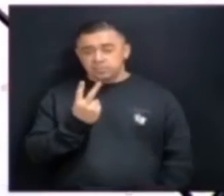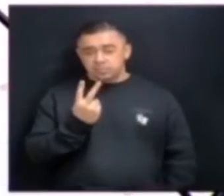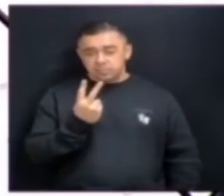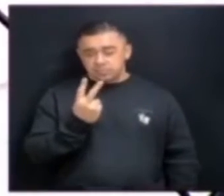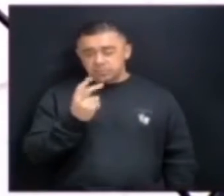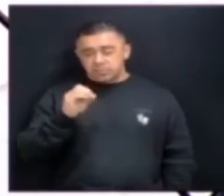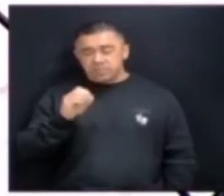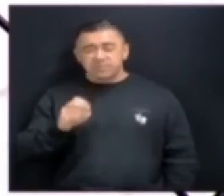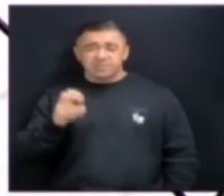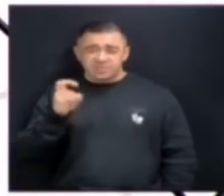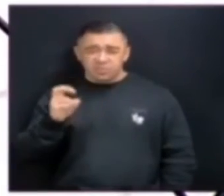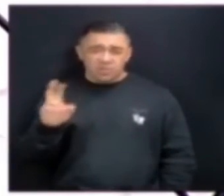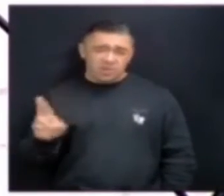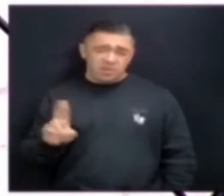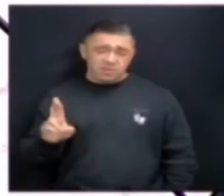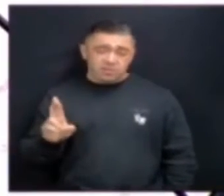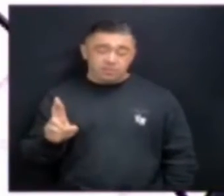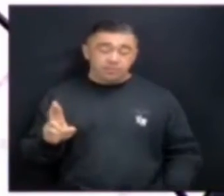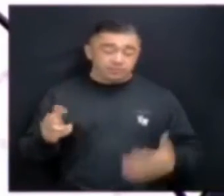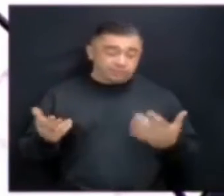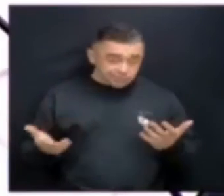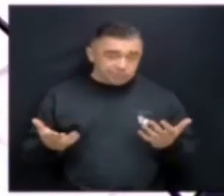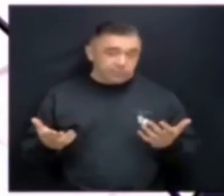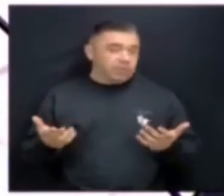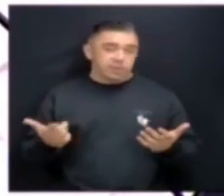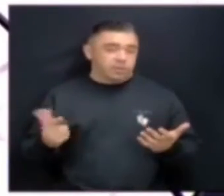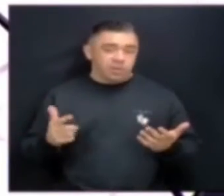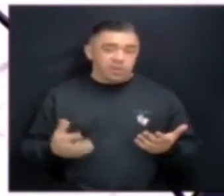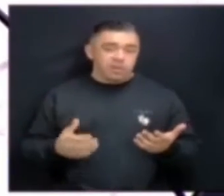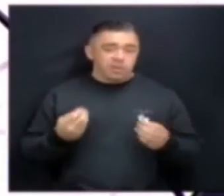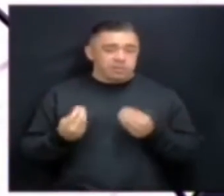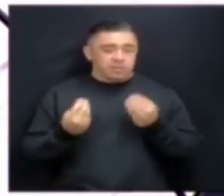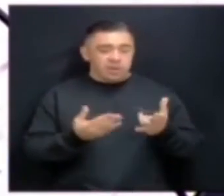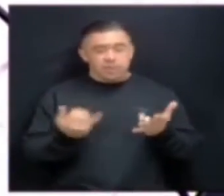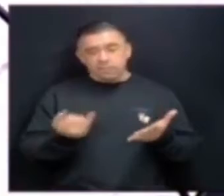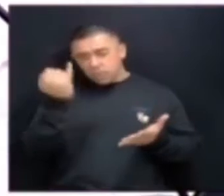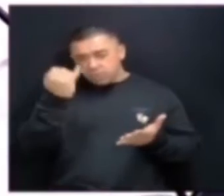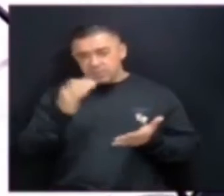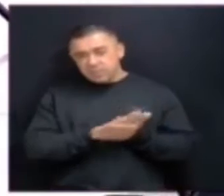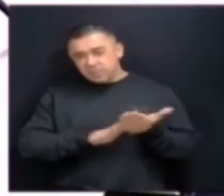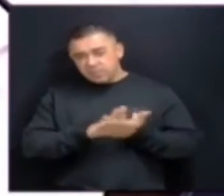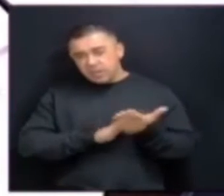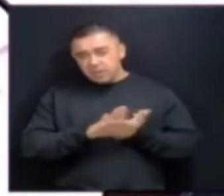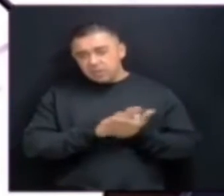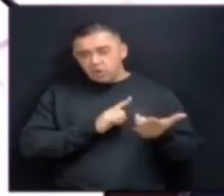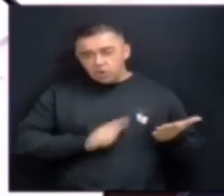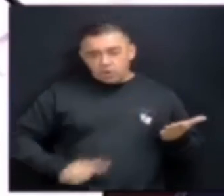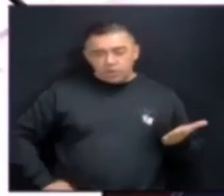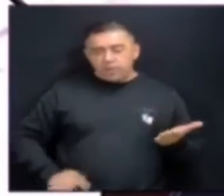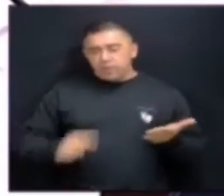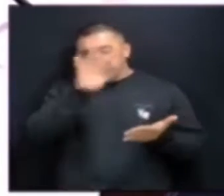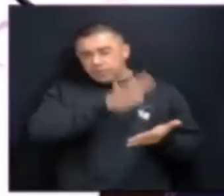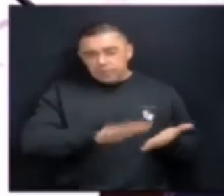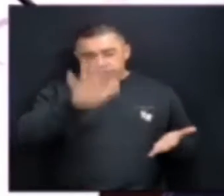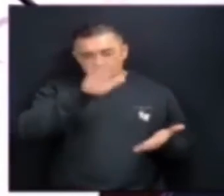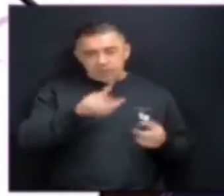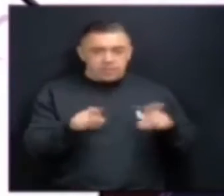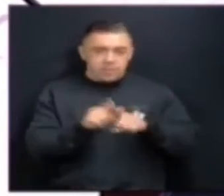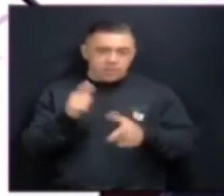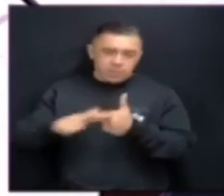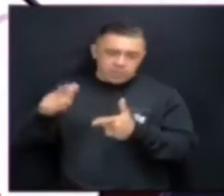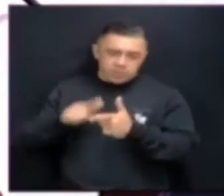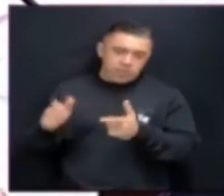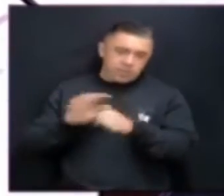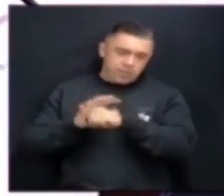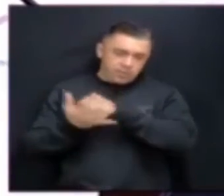205 visto que não recebeu e não recebe devido à importância pelo atual governo federal e tô esperando a Camila de